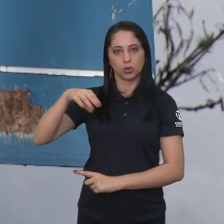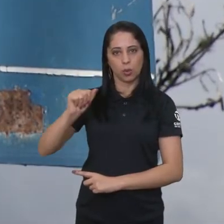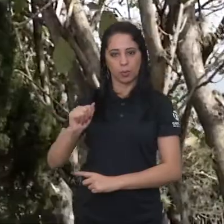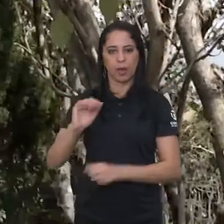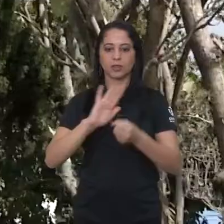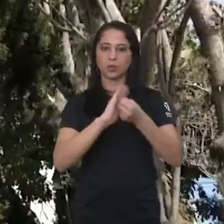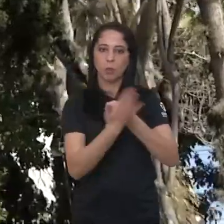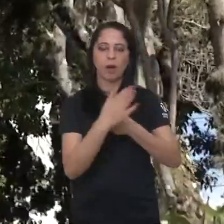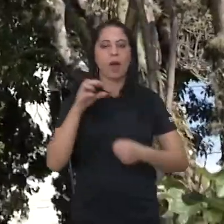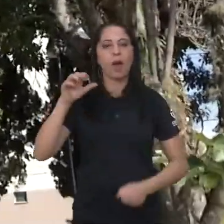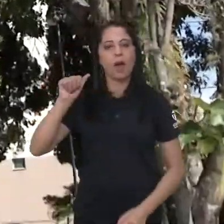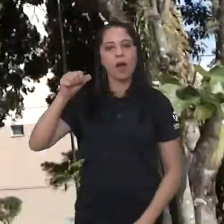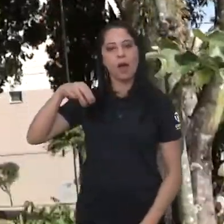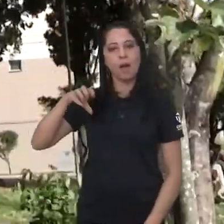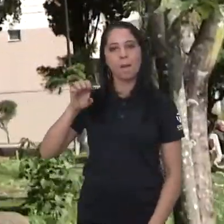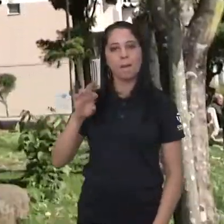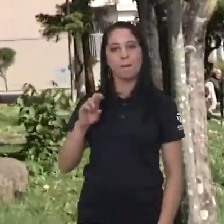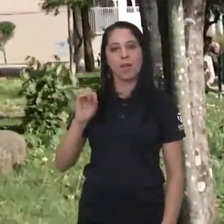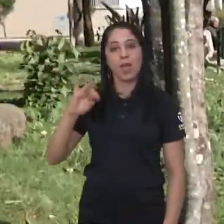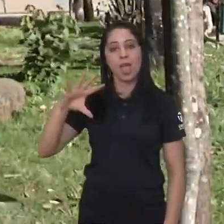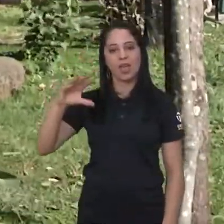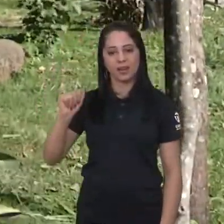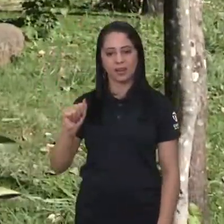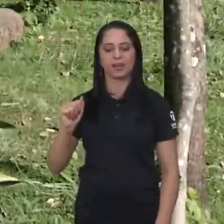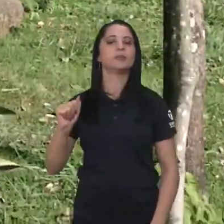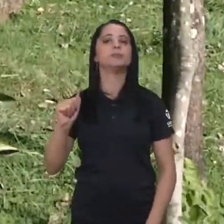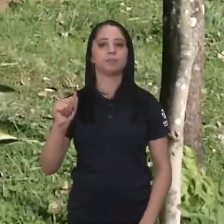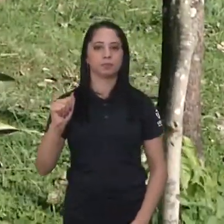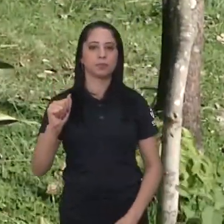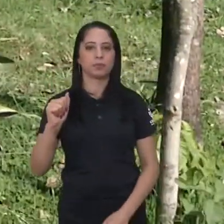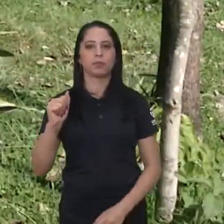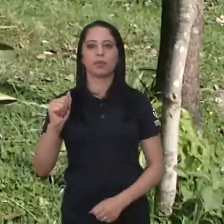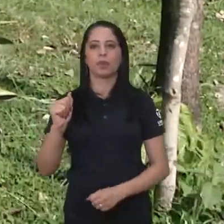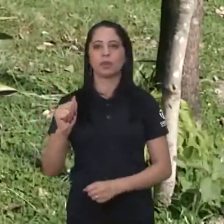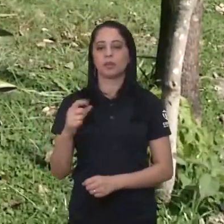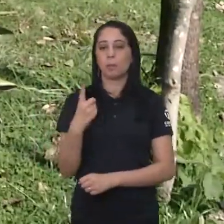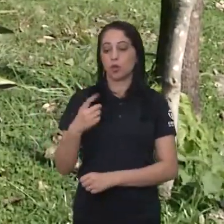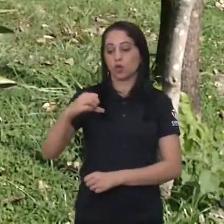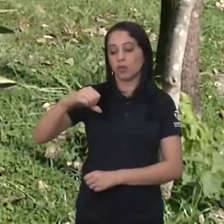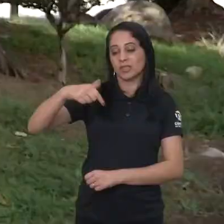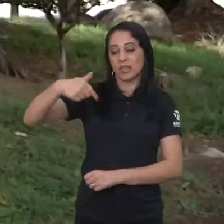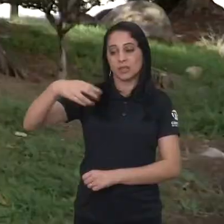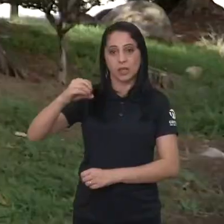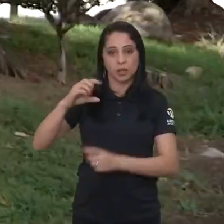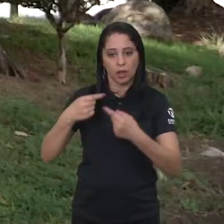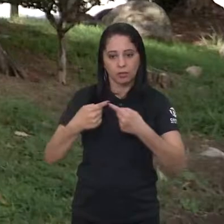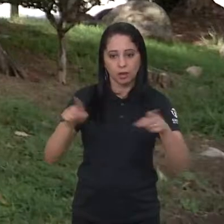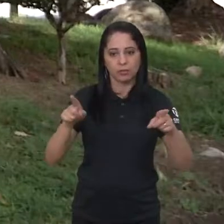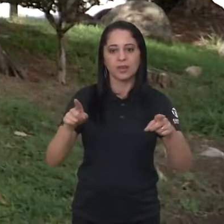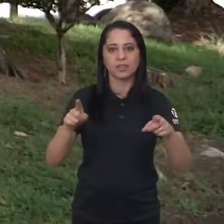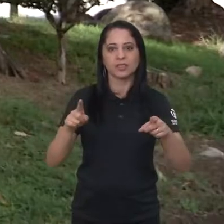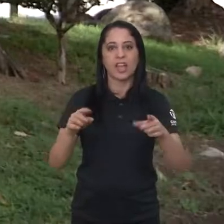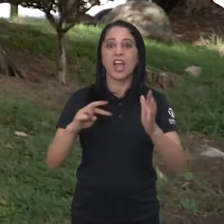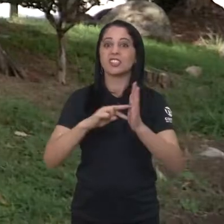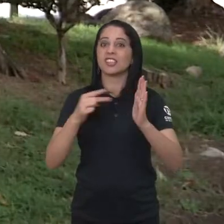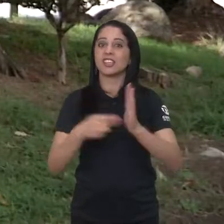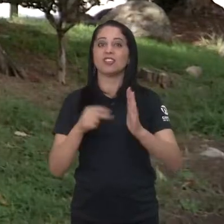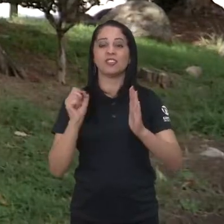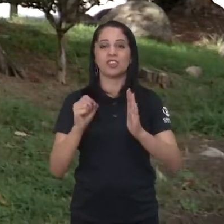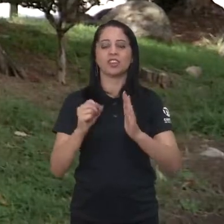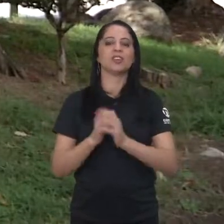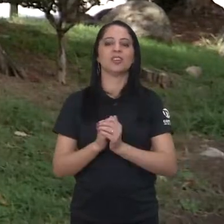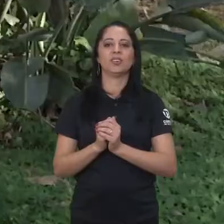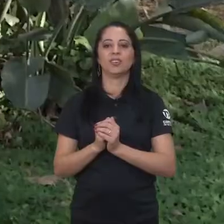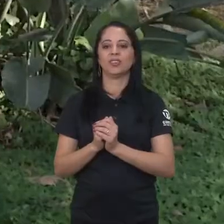América. Criada nos anos 1970 para celebrar a parceria como cidade irmã com o município japonês